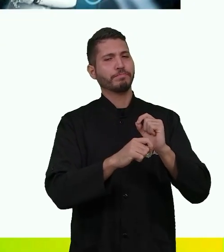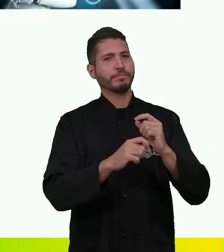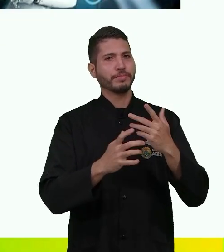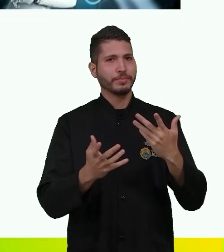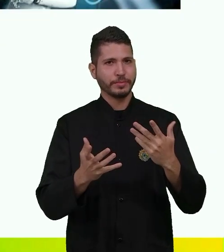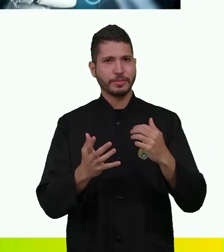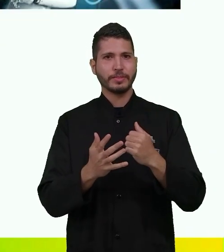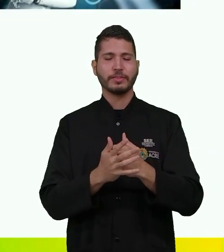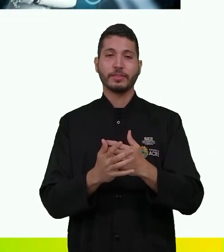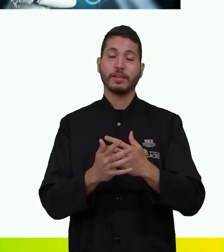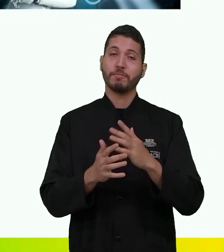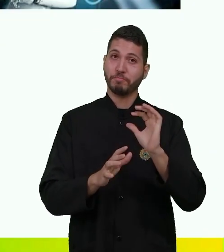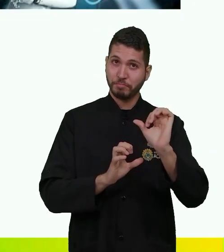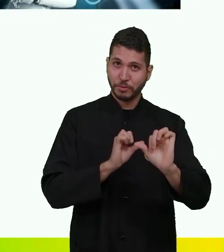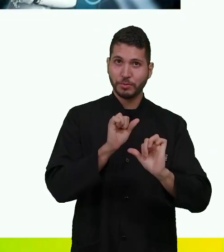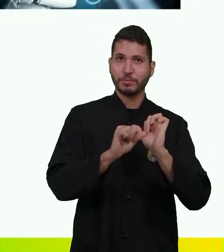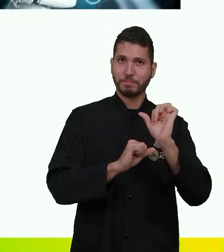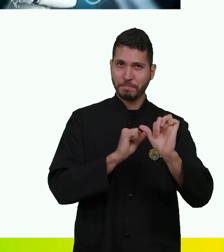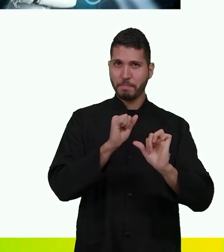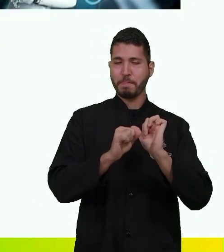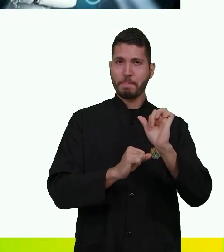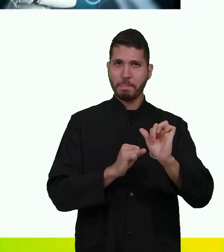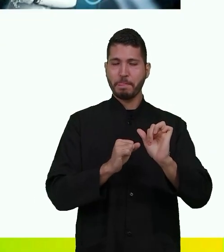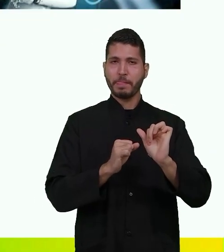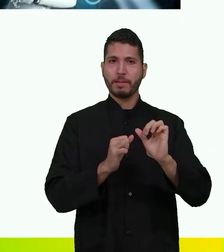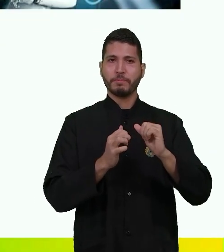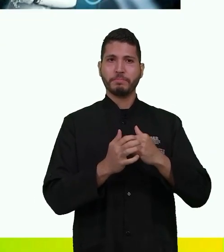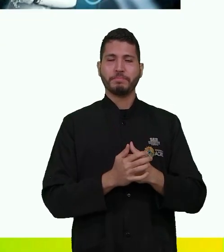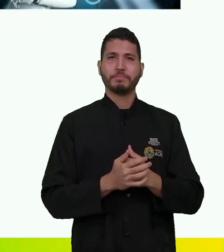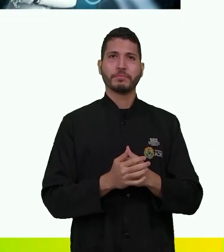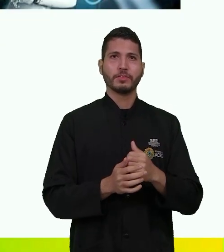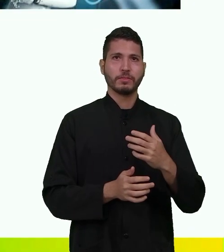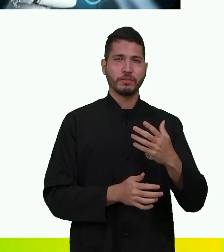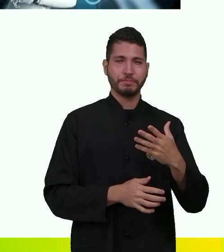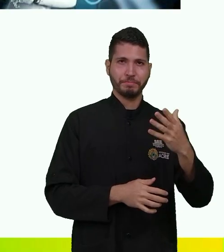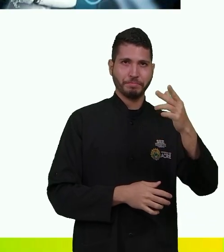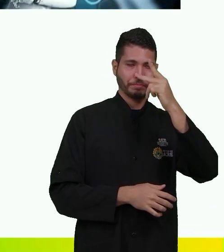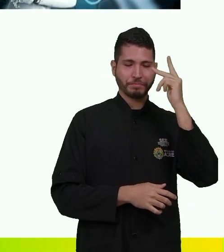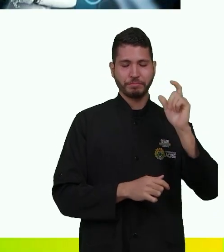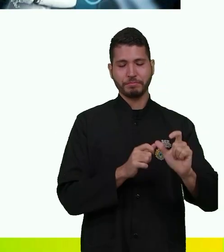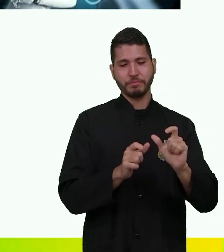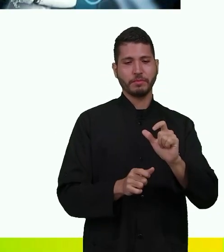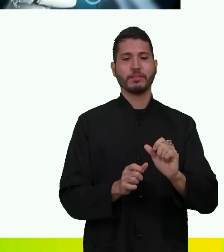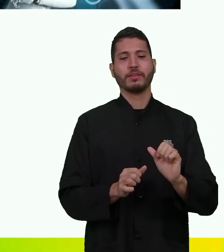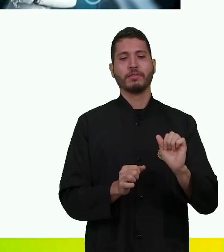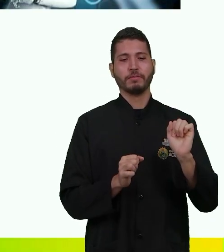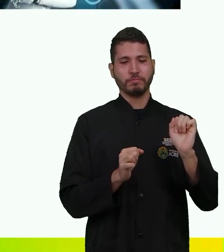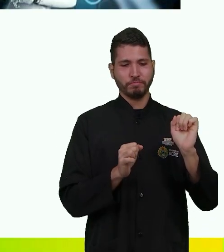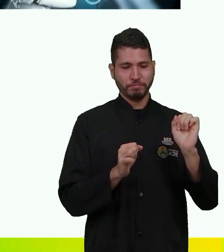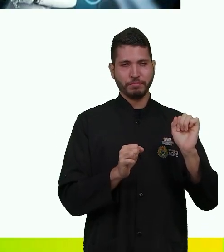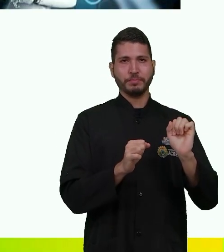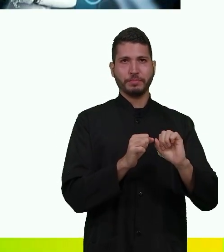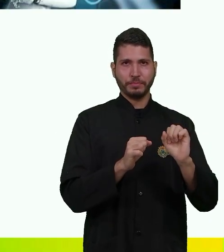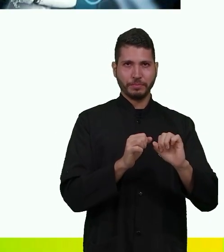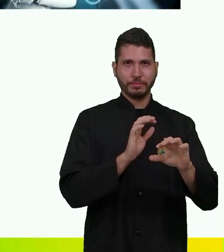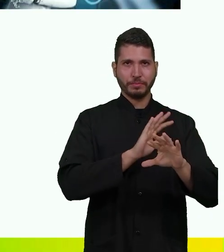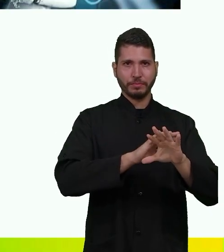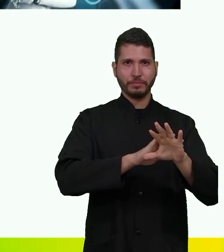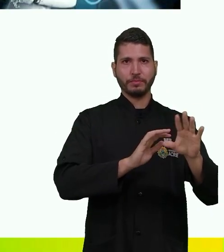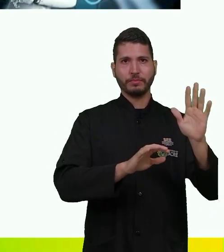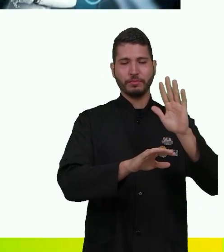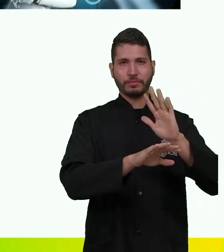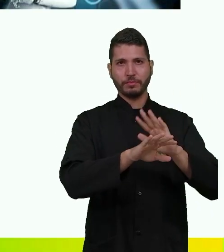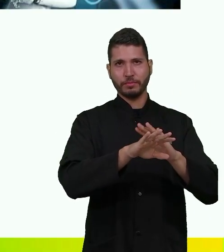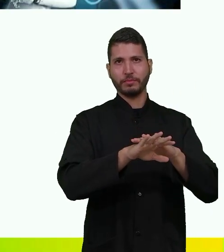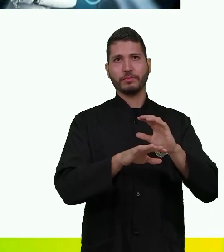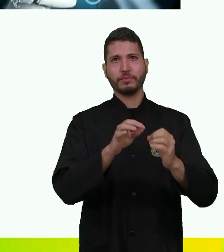nos meios de produção. Tudo que o homem fazia à mão, agora com a substituição da máquina. Isso